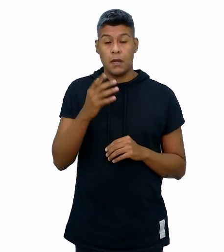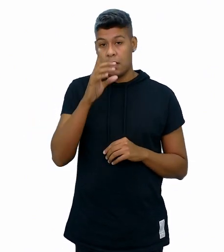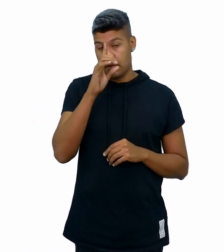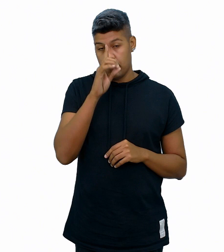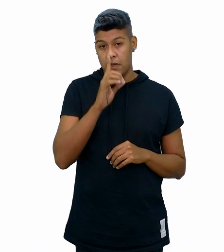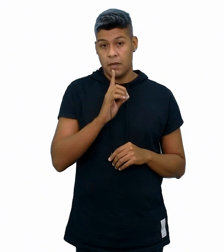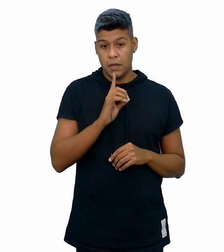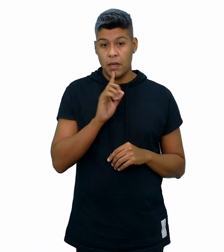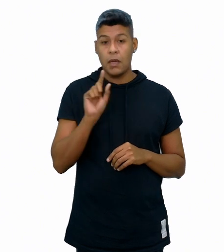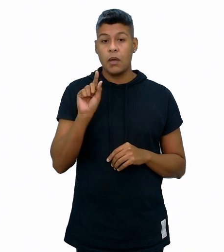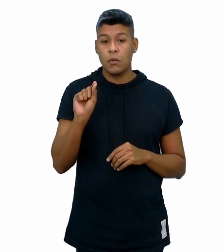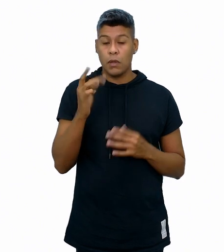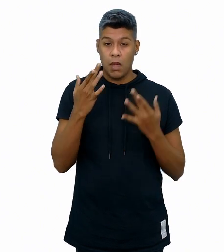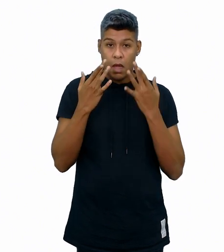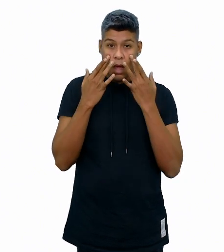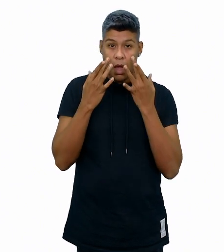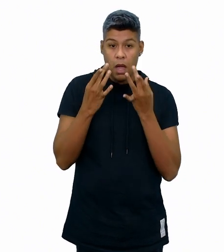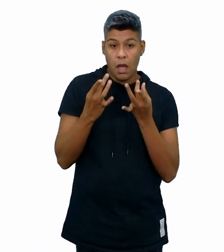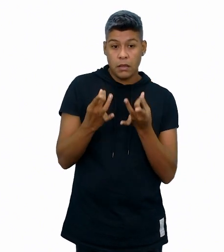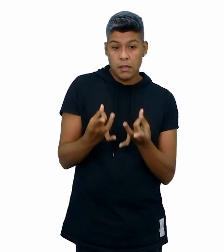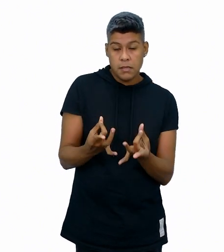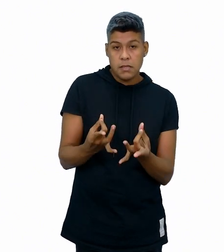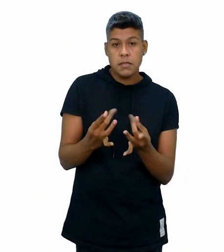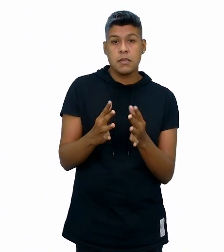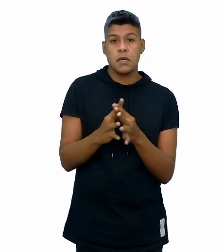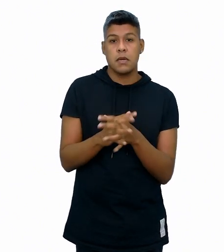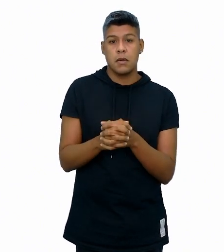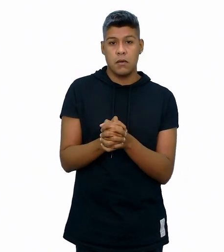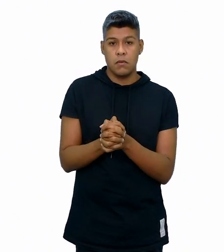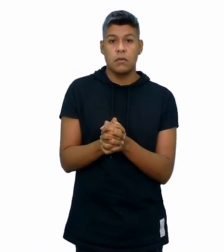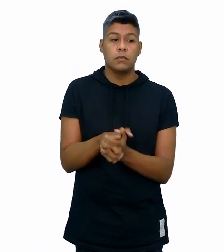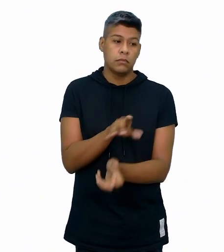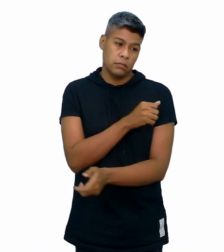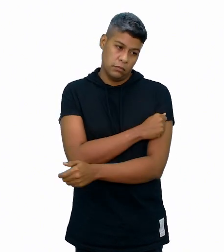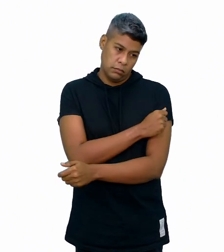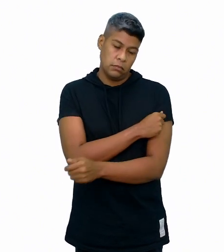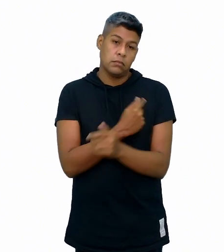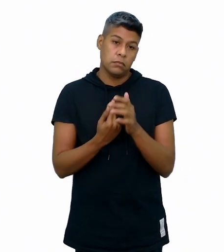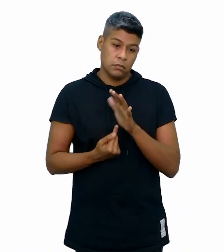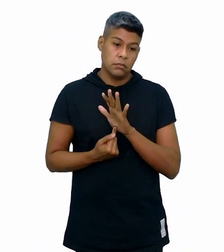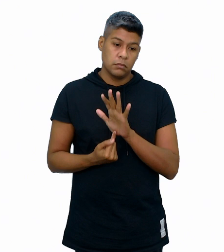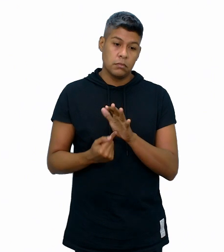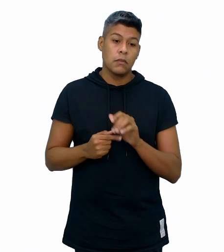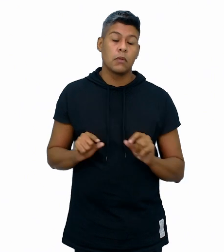ele representa uma atenção aí, talvez, né? Talvez os estudantes tragam